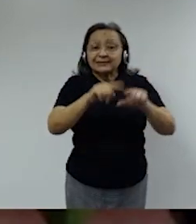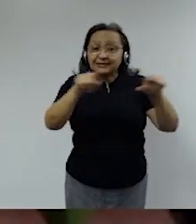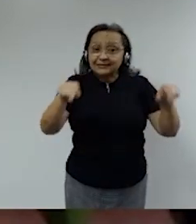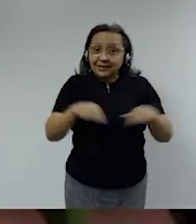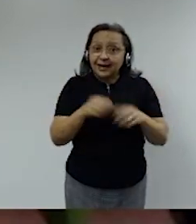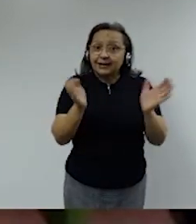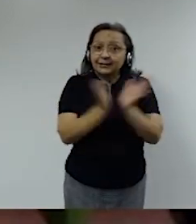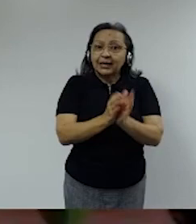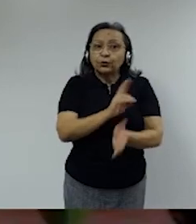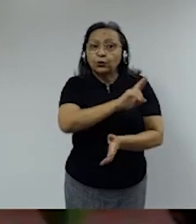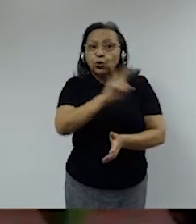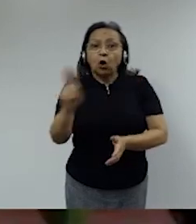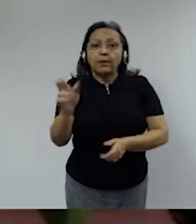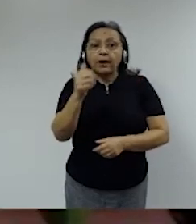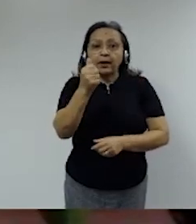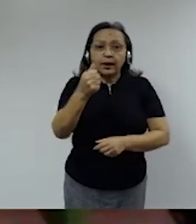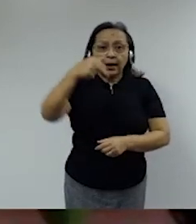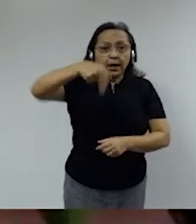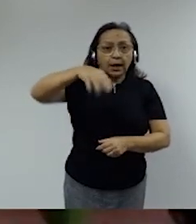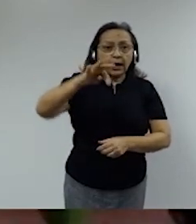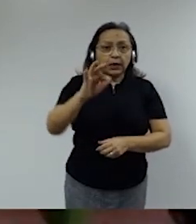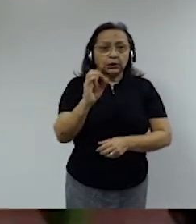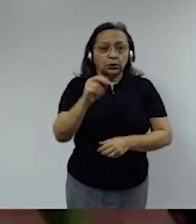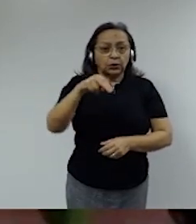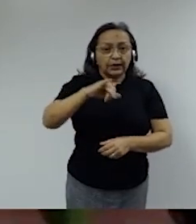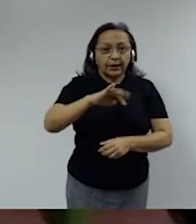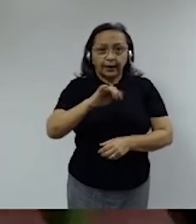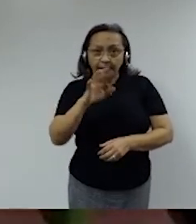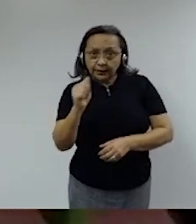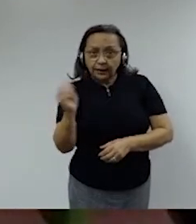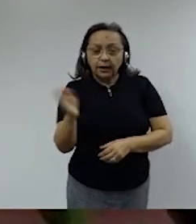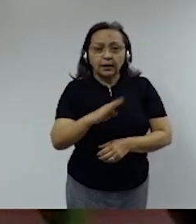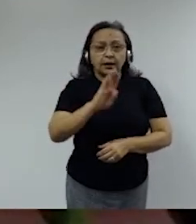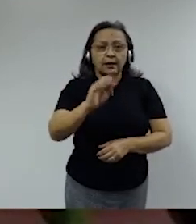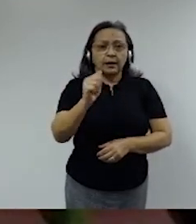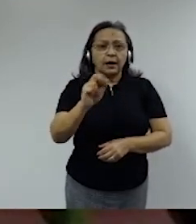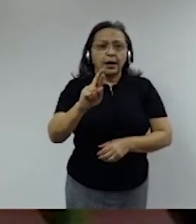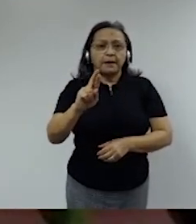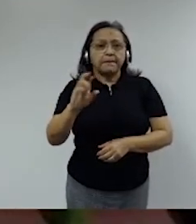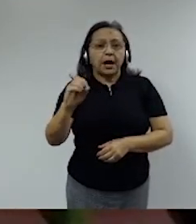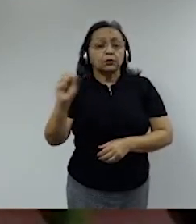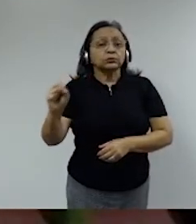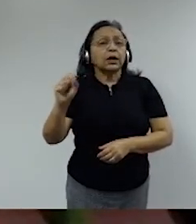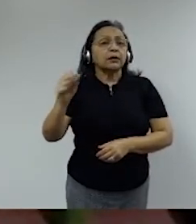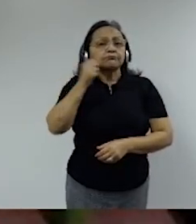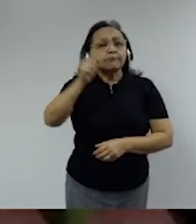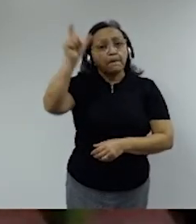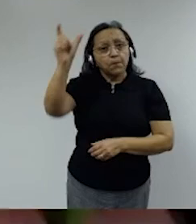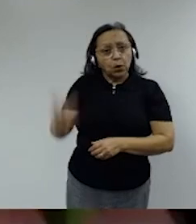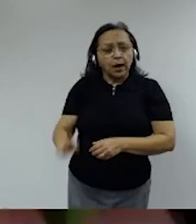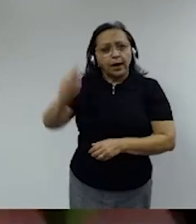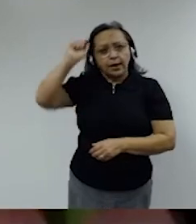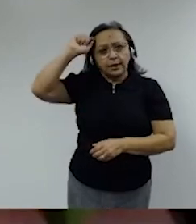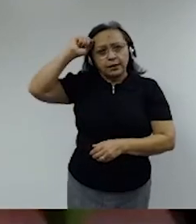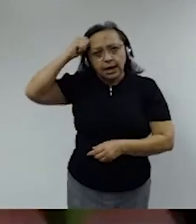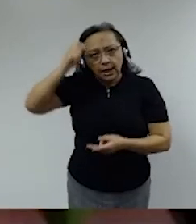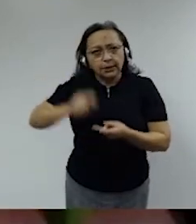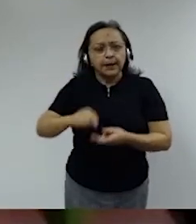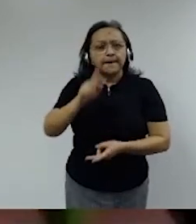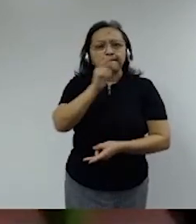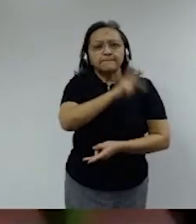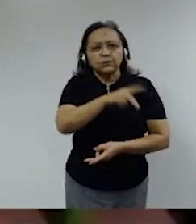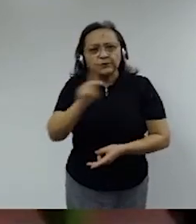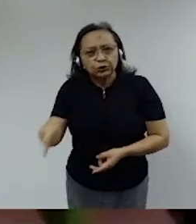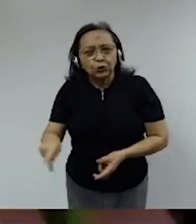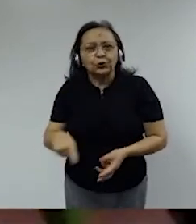mulher negra, jornalista, professora, educadora e política, que inaugura